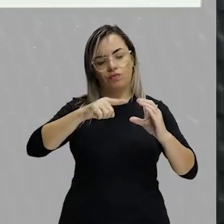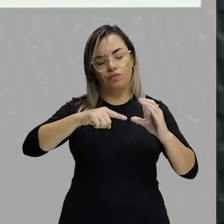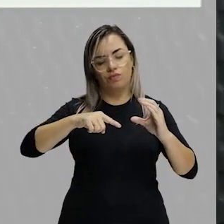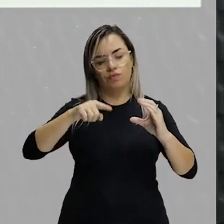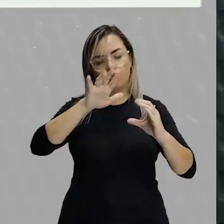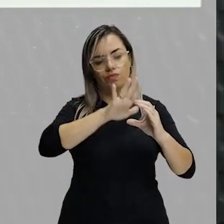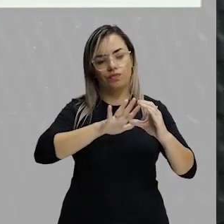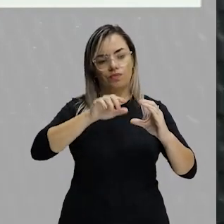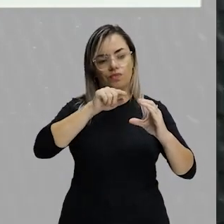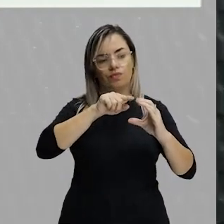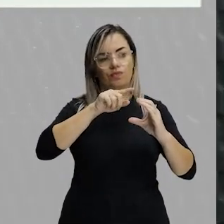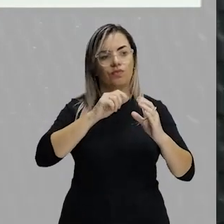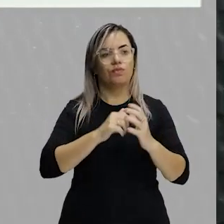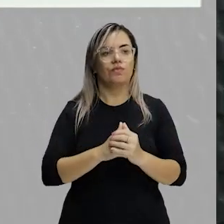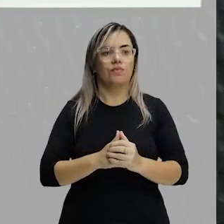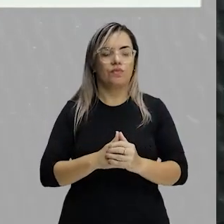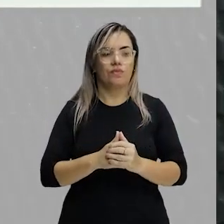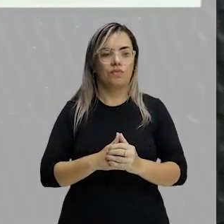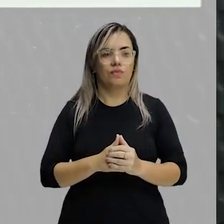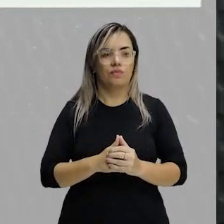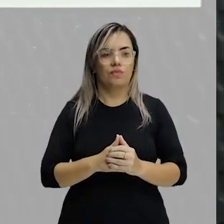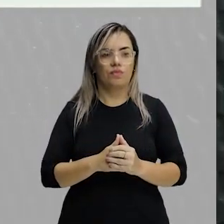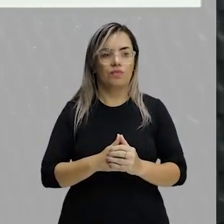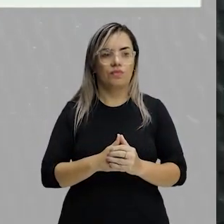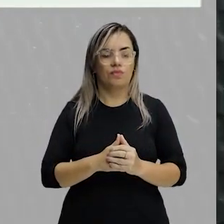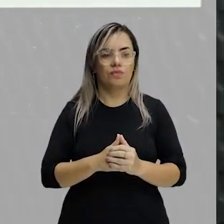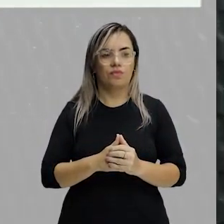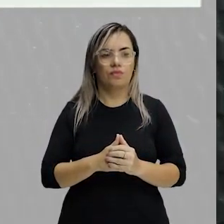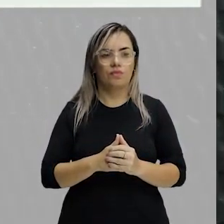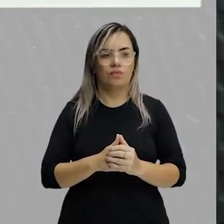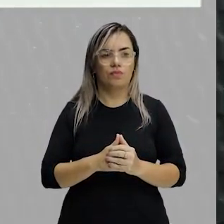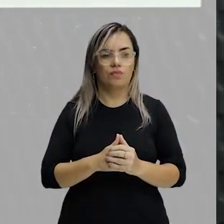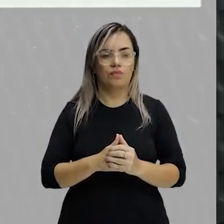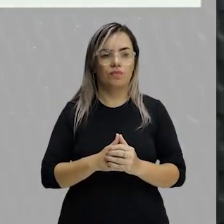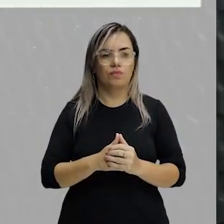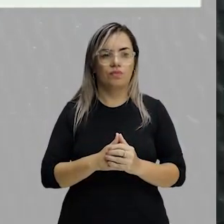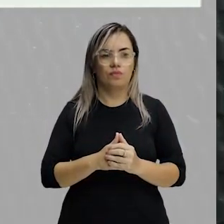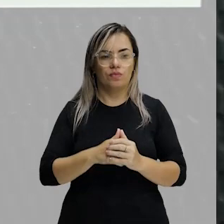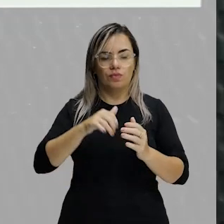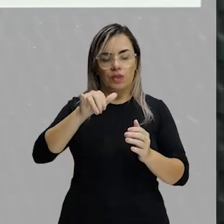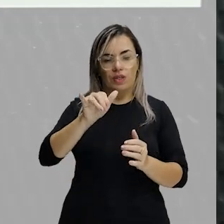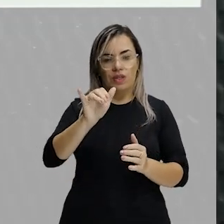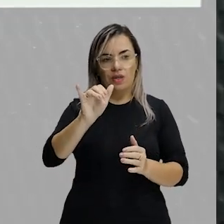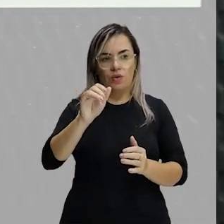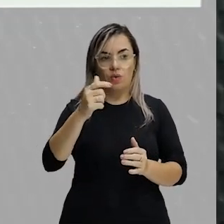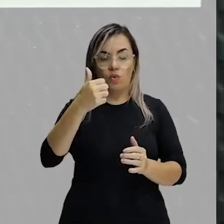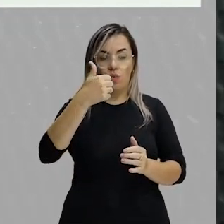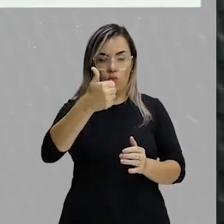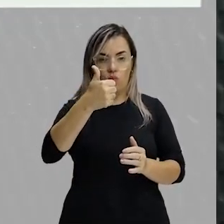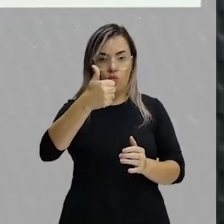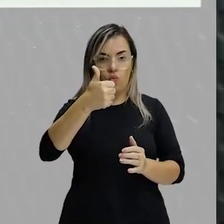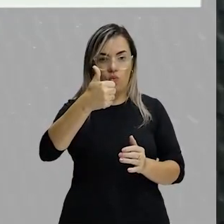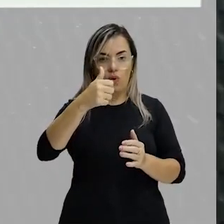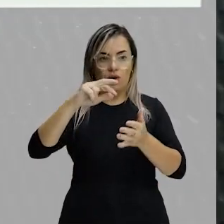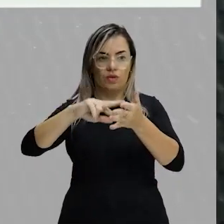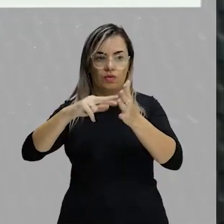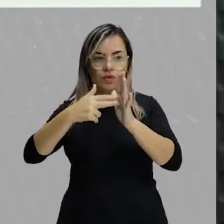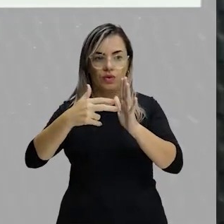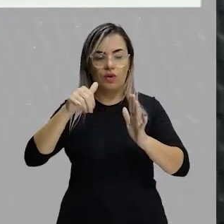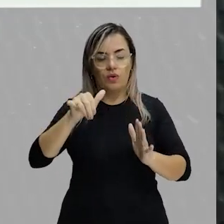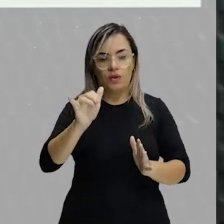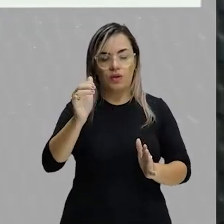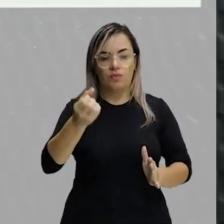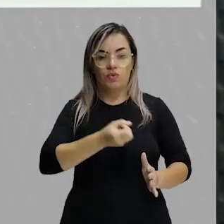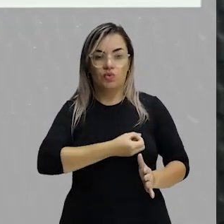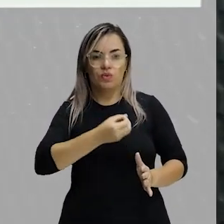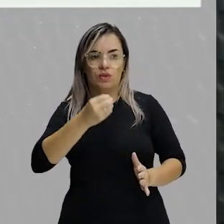As coordenadas do centro são esses valores aqui. Ó. Esse aqui é o y0 e esse aqui é o x0.